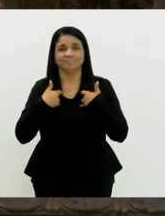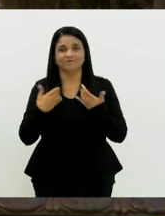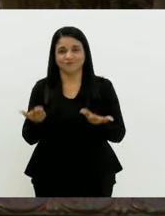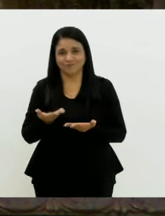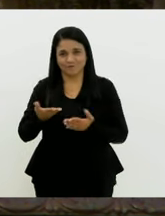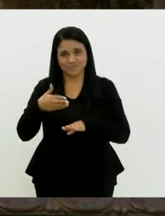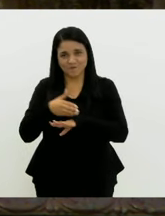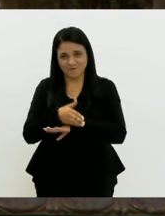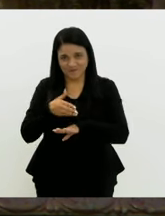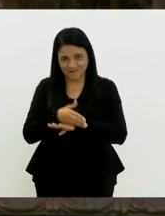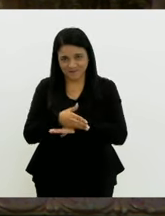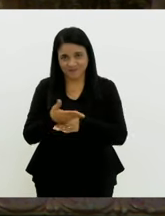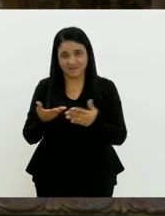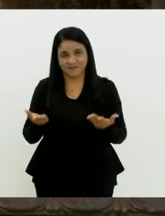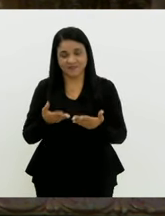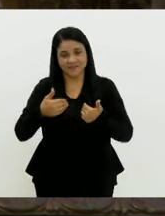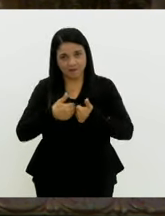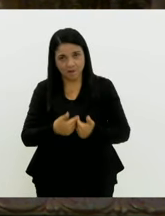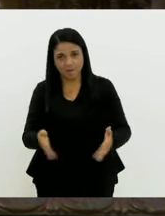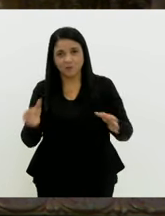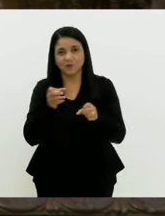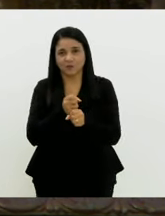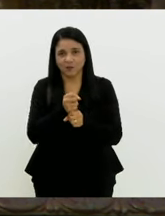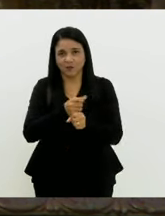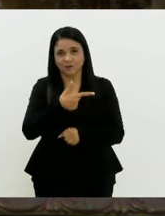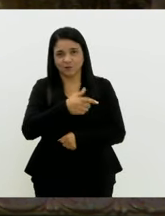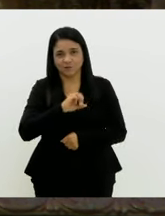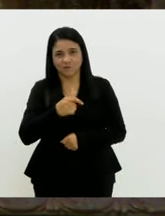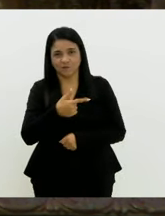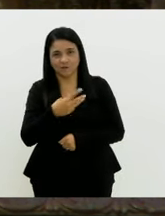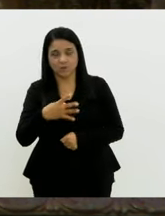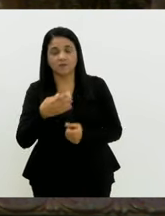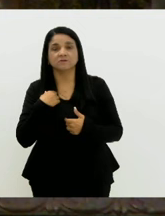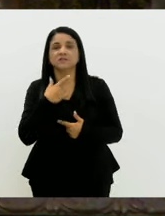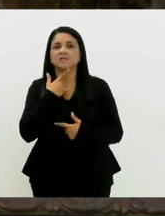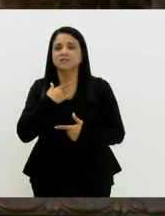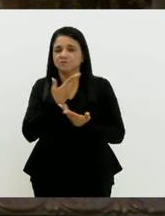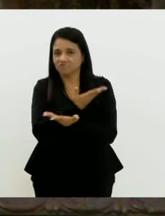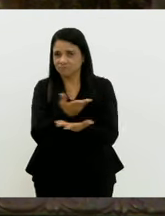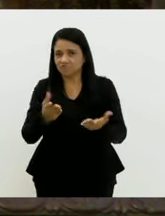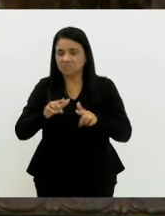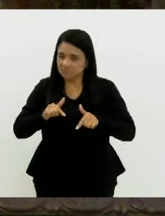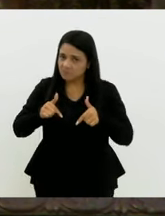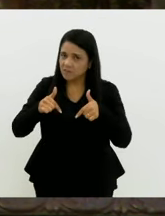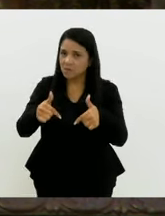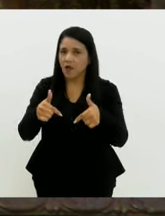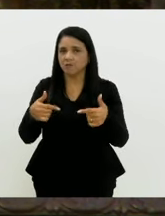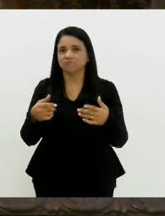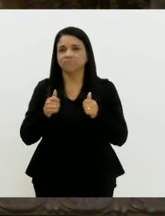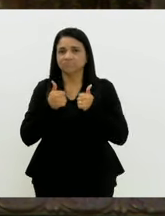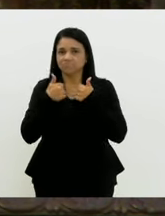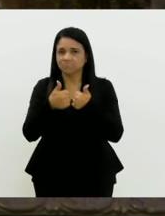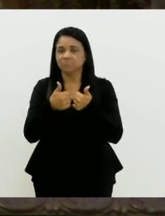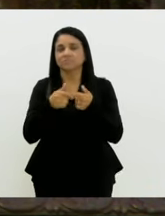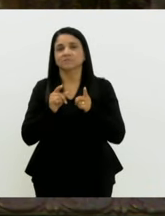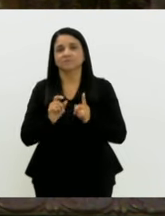nesta abertura do ano legislativo, desejando a Vossa Excelência pleno êxito na condução dos trabalhos à frente desta Casa